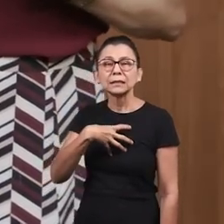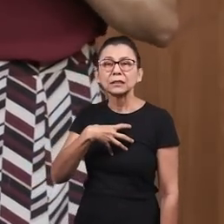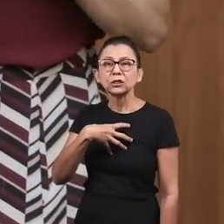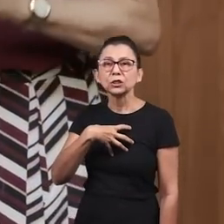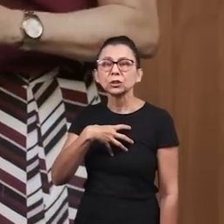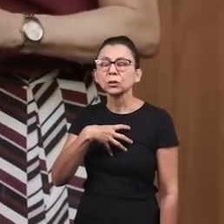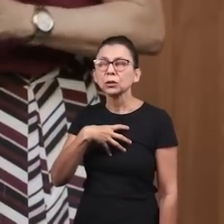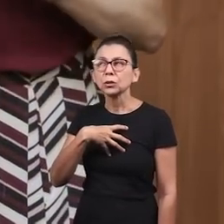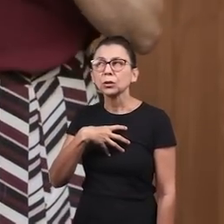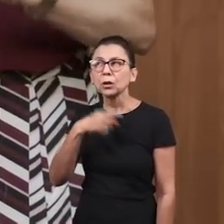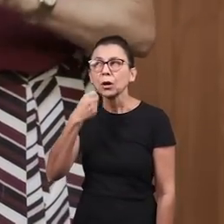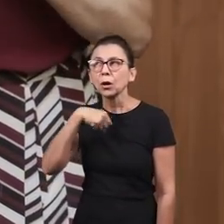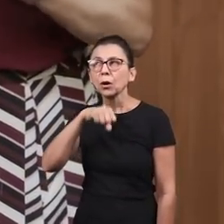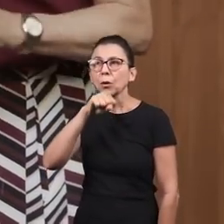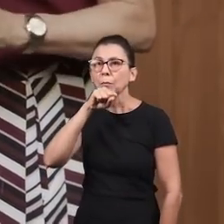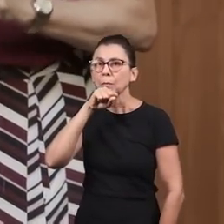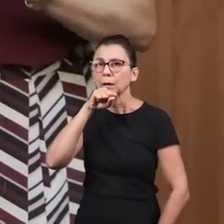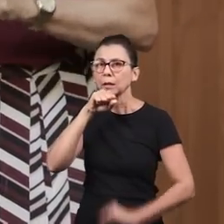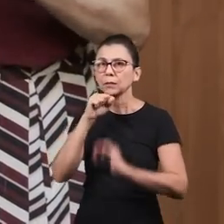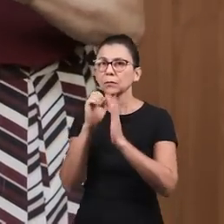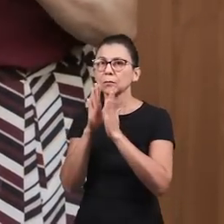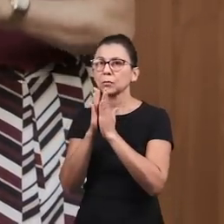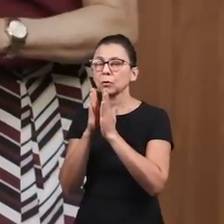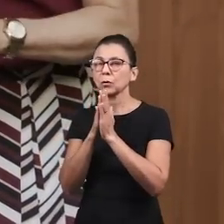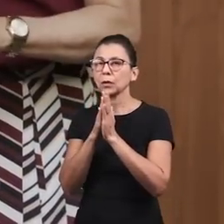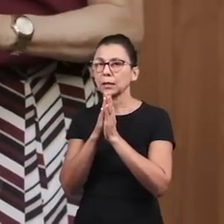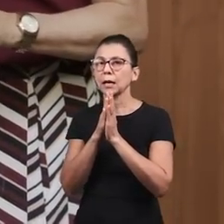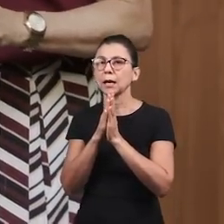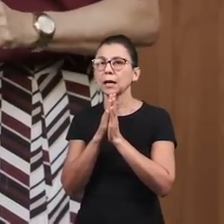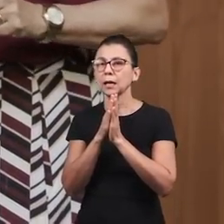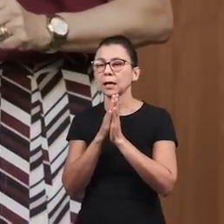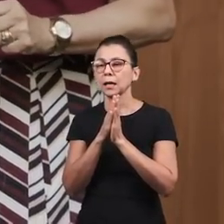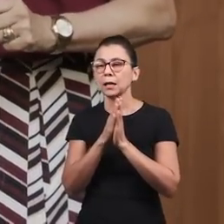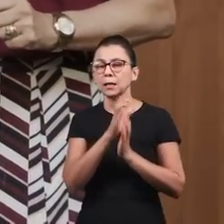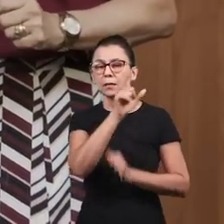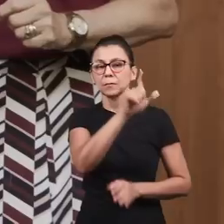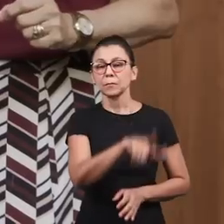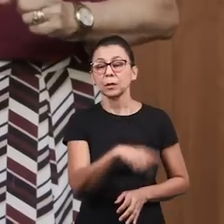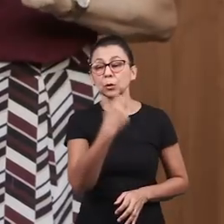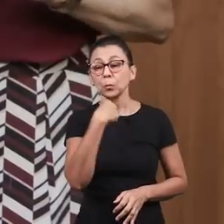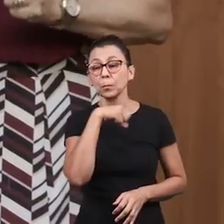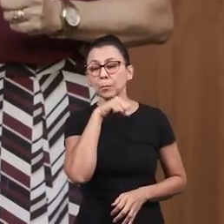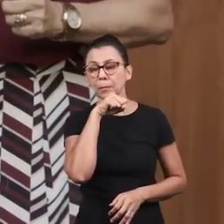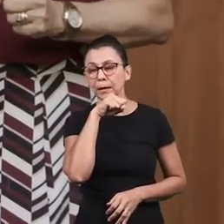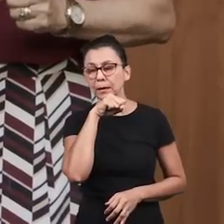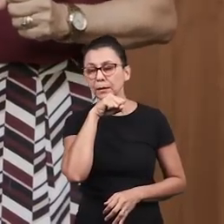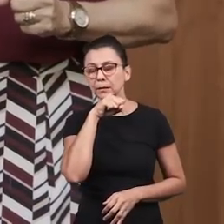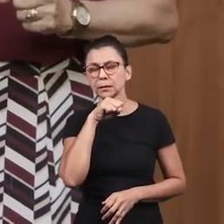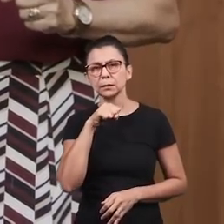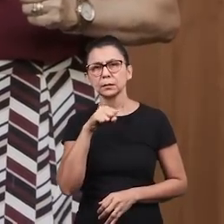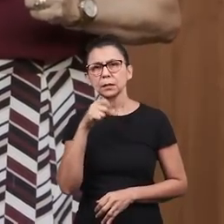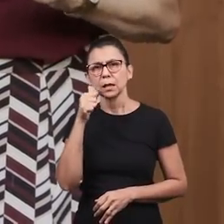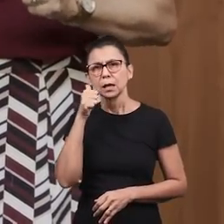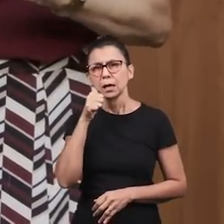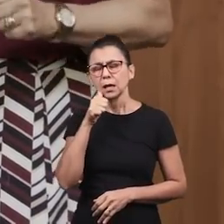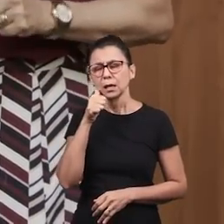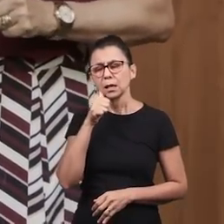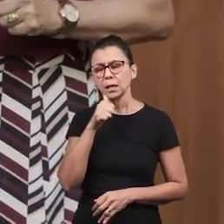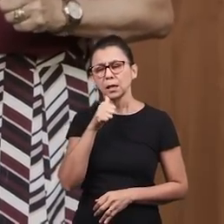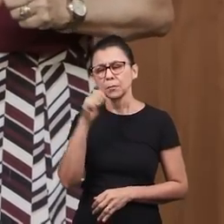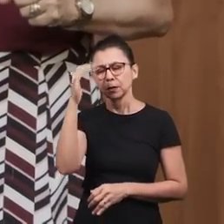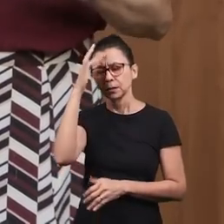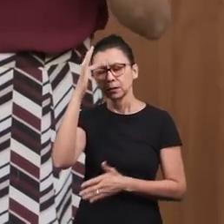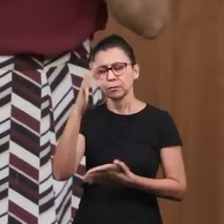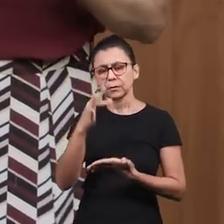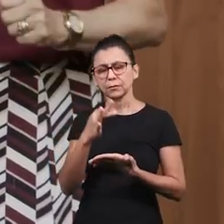Ela falou, mãe, vamos orar para o papai. E a mãe dela teve fé que Deus mostrou